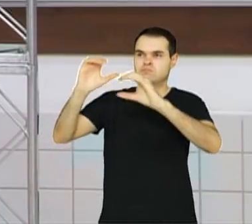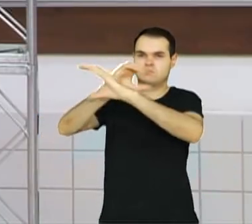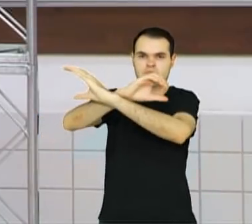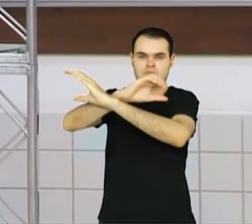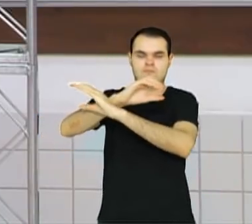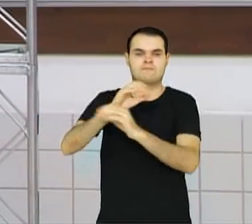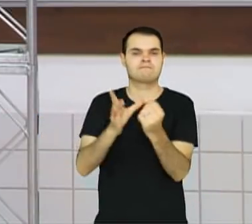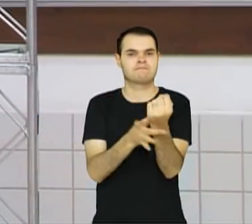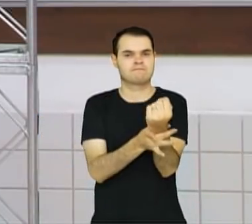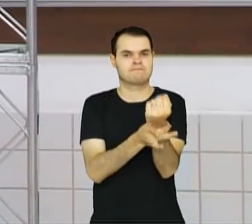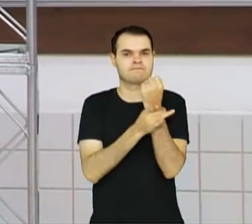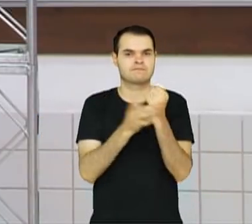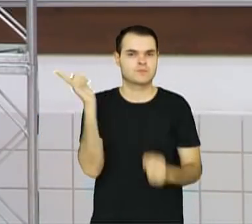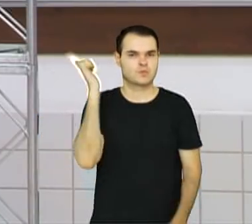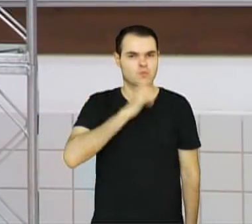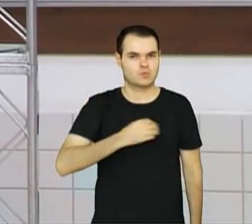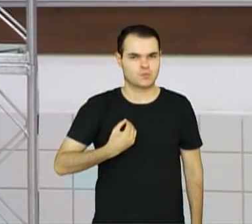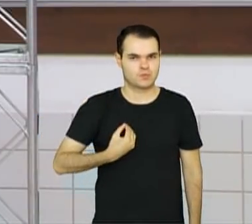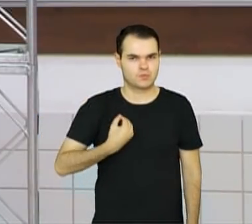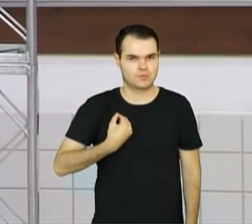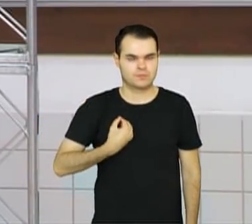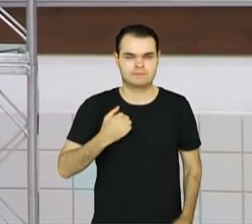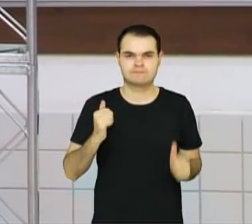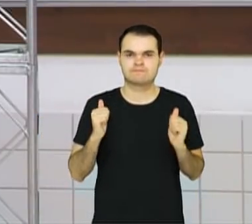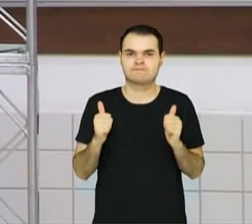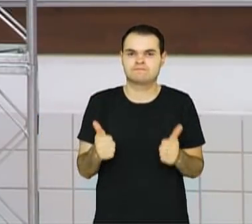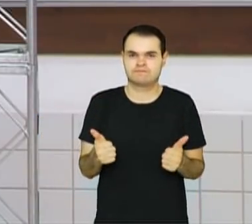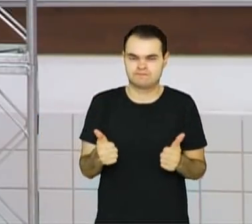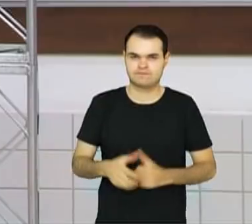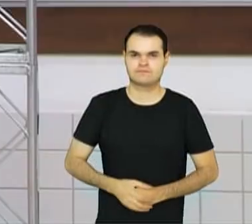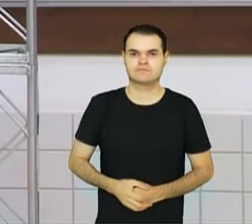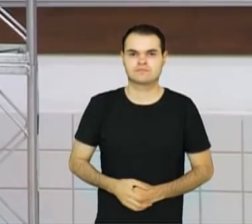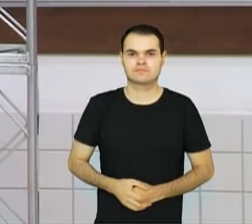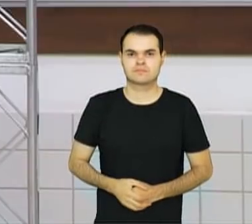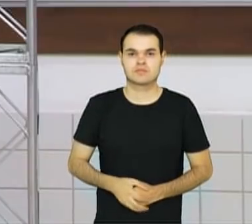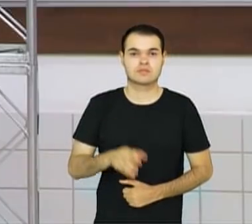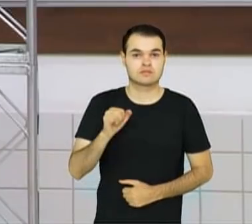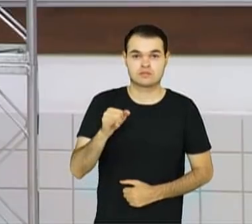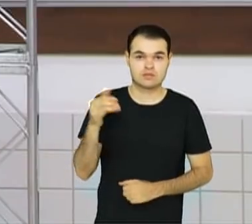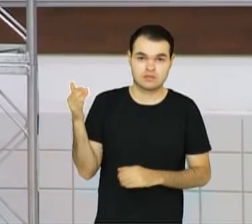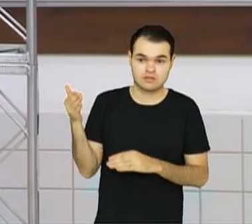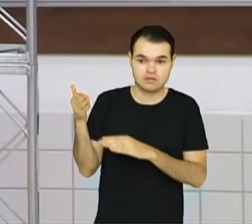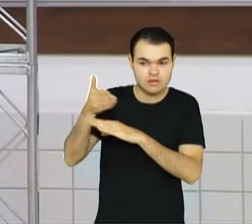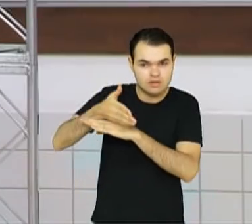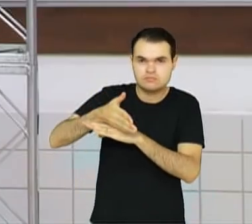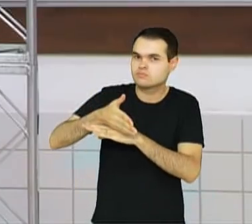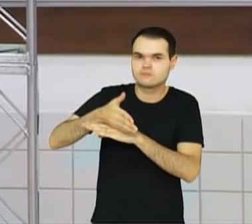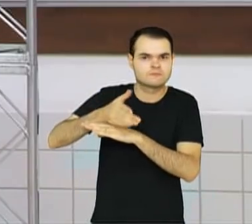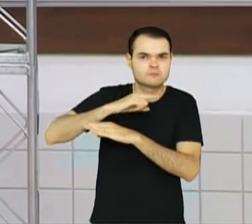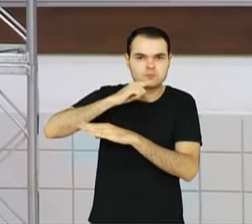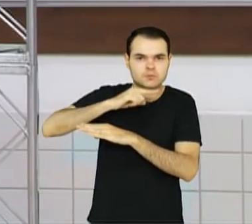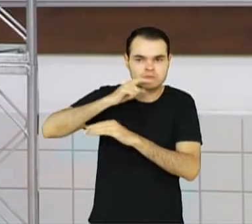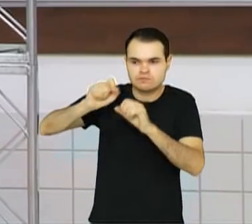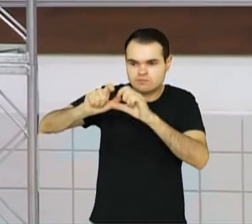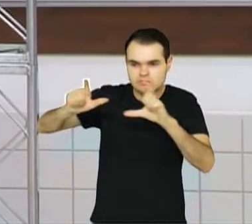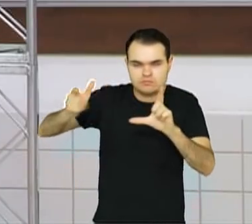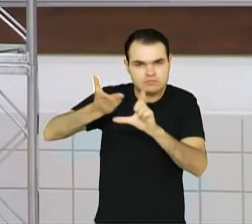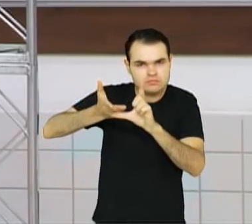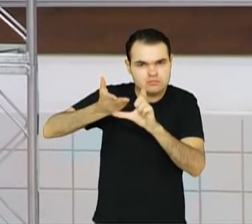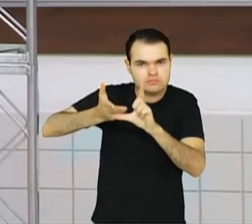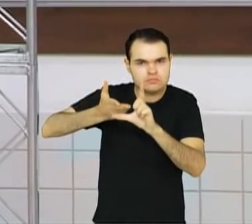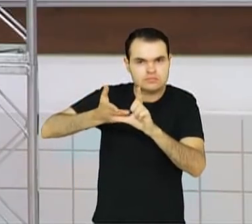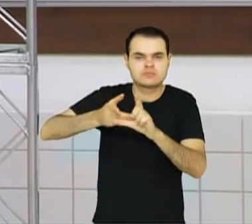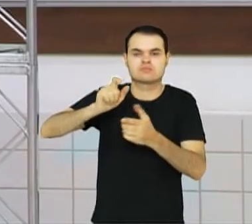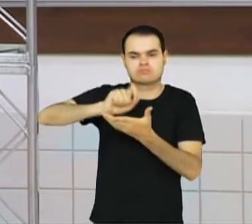e pronto. Tá tranquilo, tá feita essa atividade, certo? Se você não tem acesso ao Google Classroom, o que você vai fazer? Você vai anotar